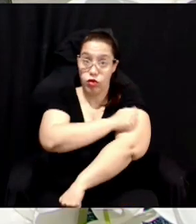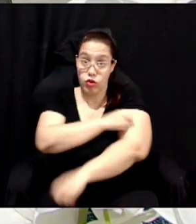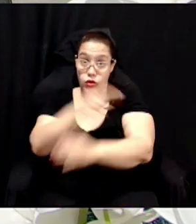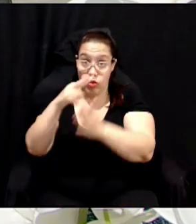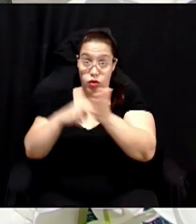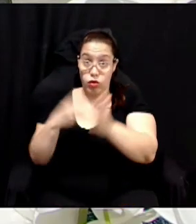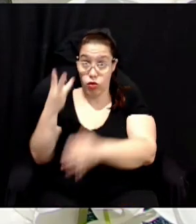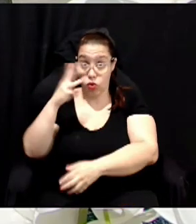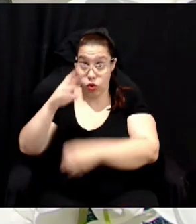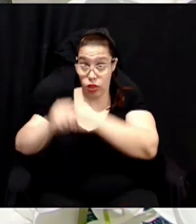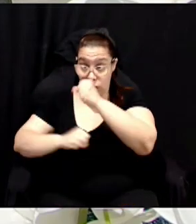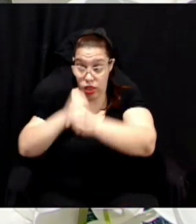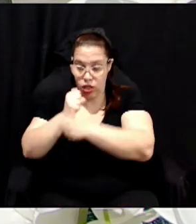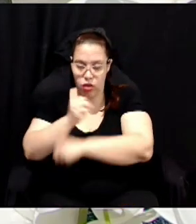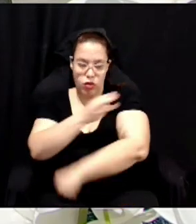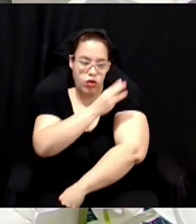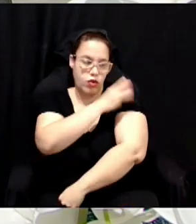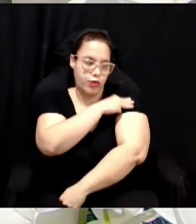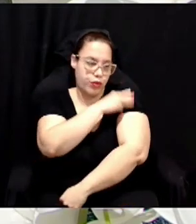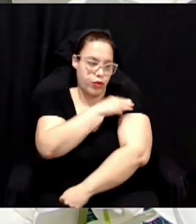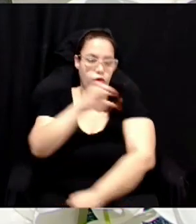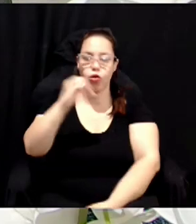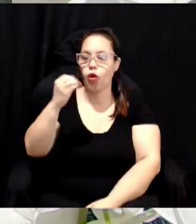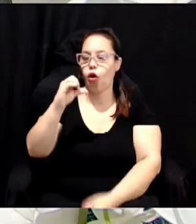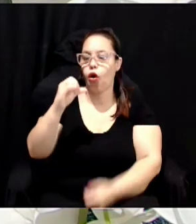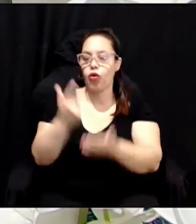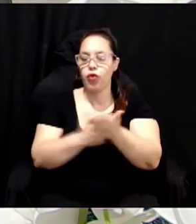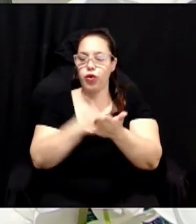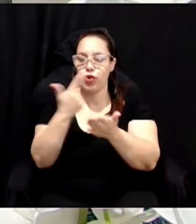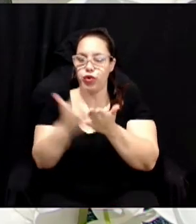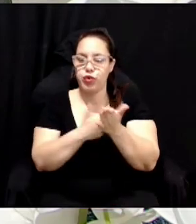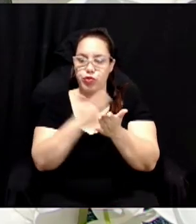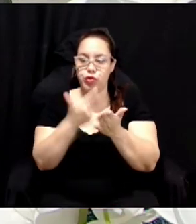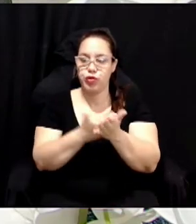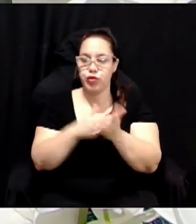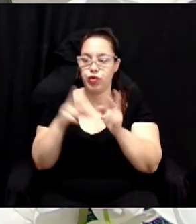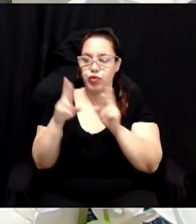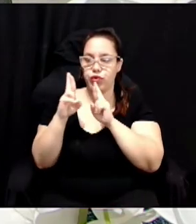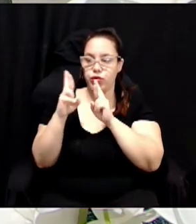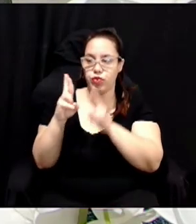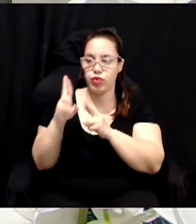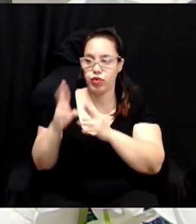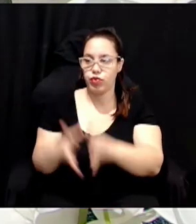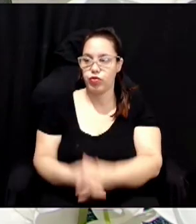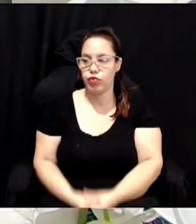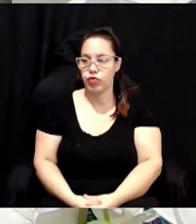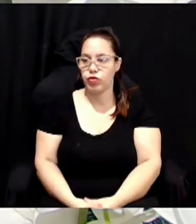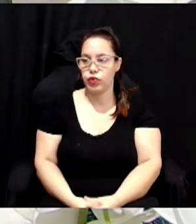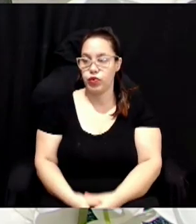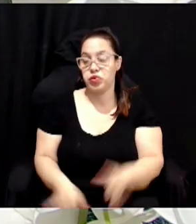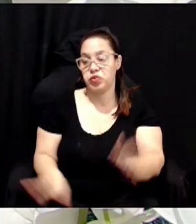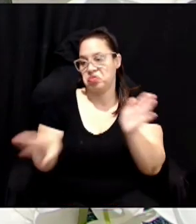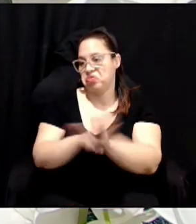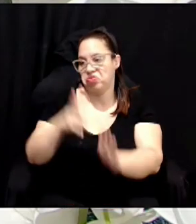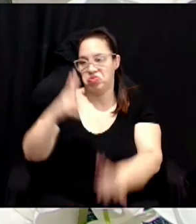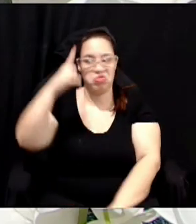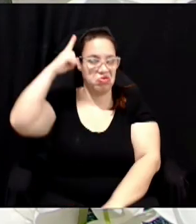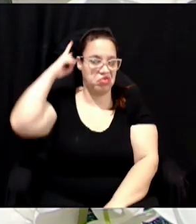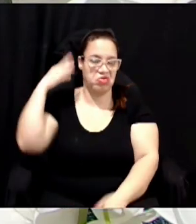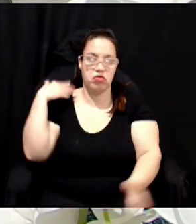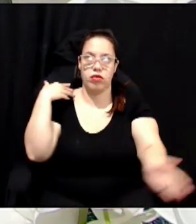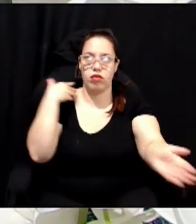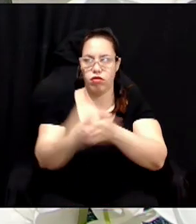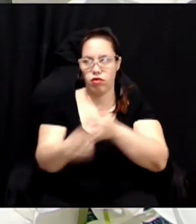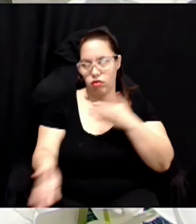ensino médio, pelo menos 9 obras. Isso é uma expectativa de que os alunos não venham para o vestibular podendo cair sobre qualquer obra de